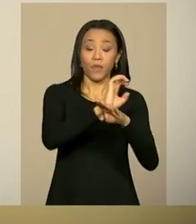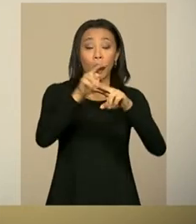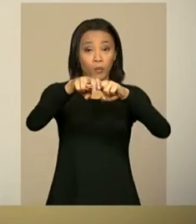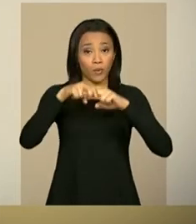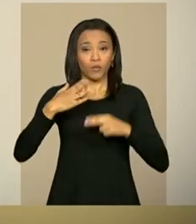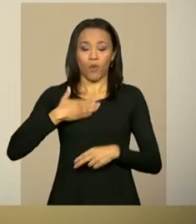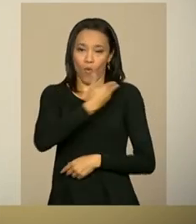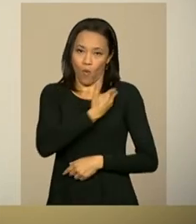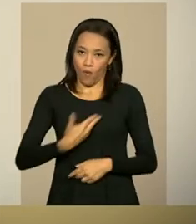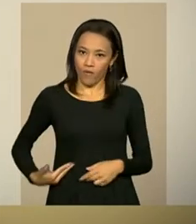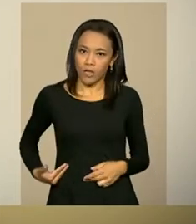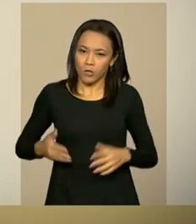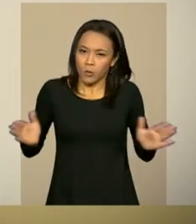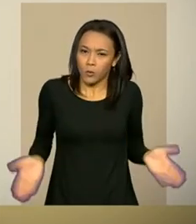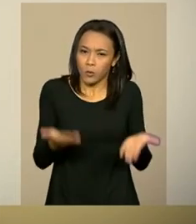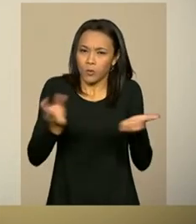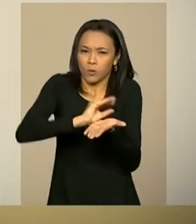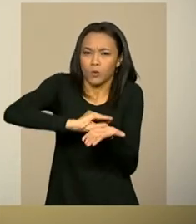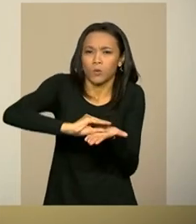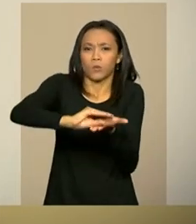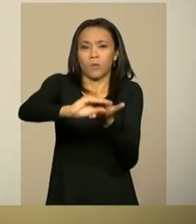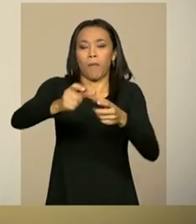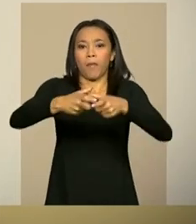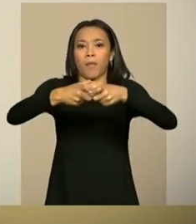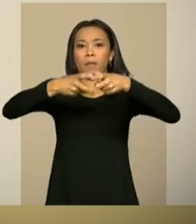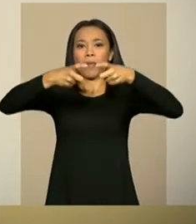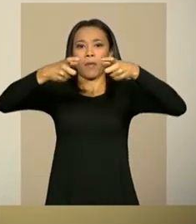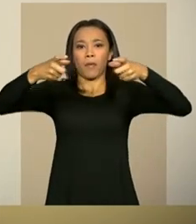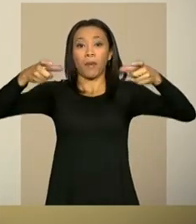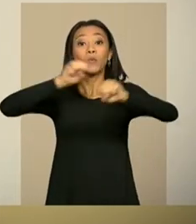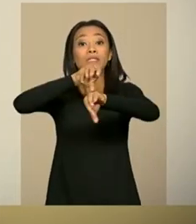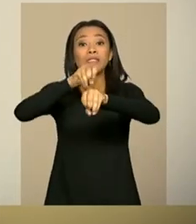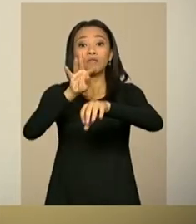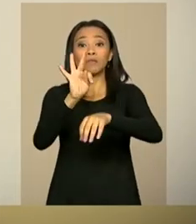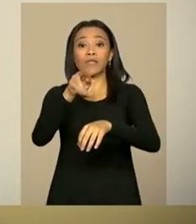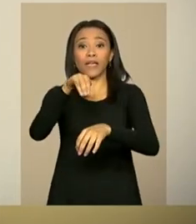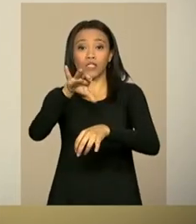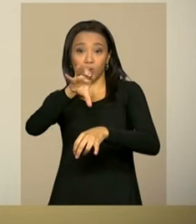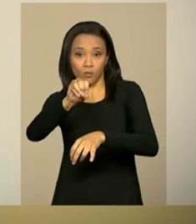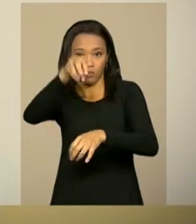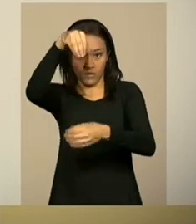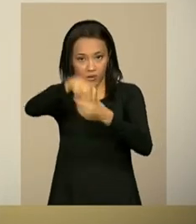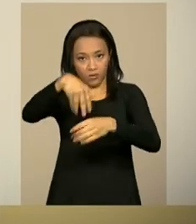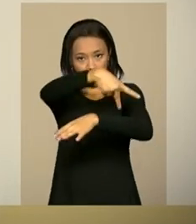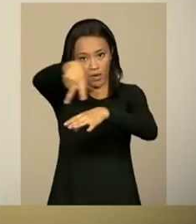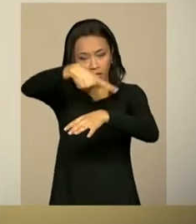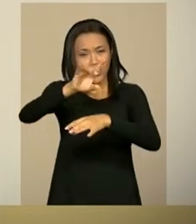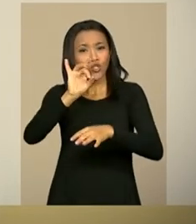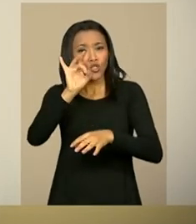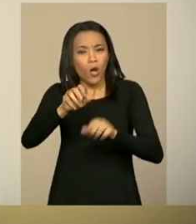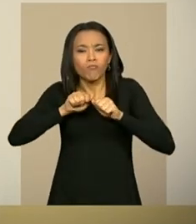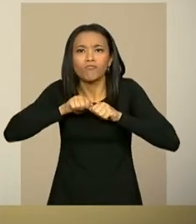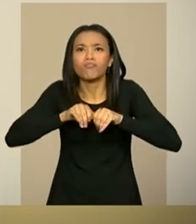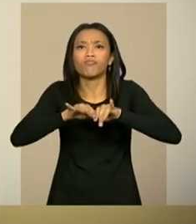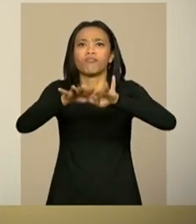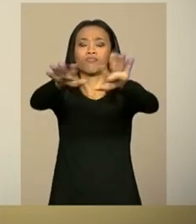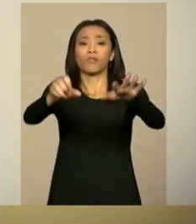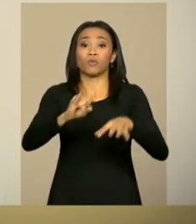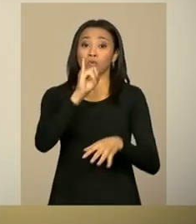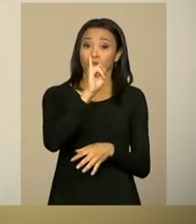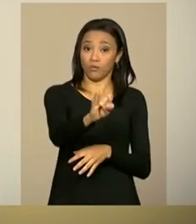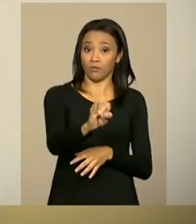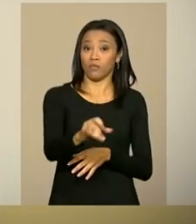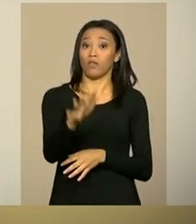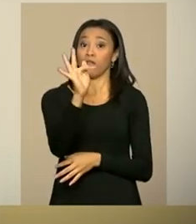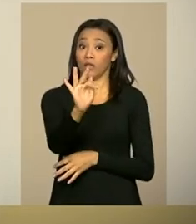um grande investimento para ampliar a rede de ensino técnico do país até agora Luciano só na expansão da rede Federal de ensino